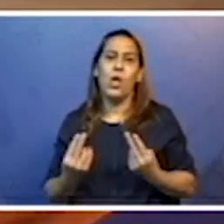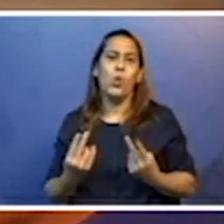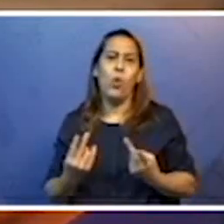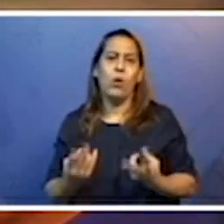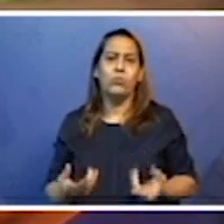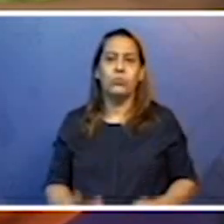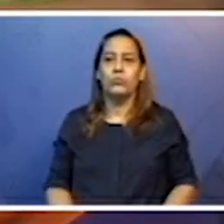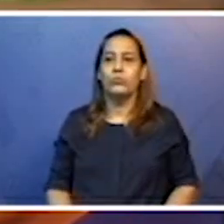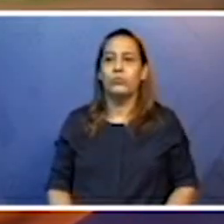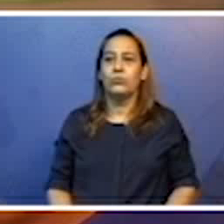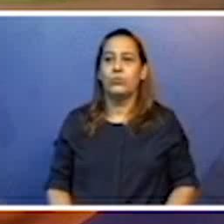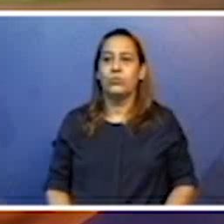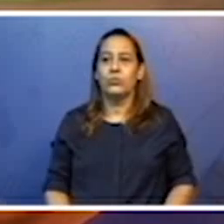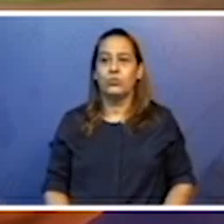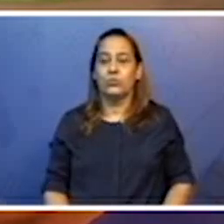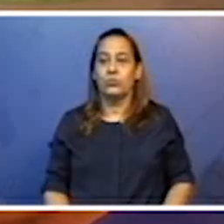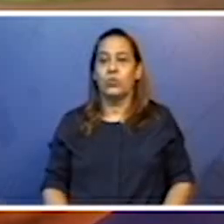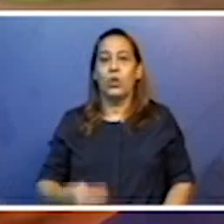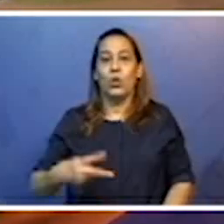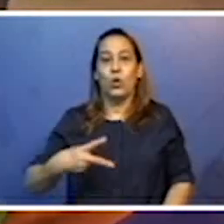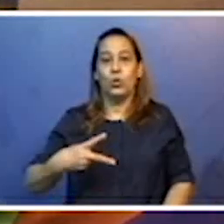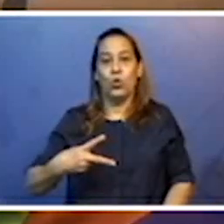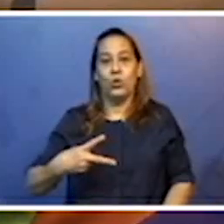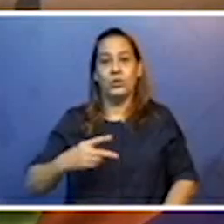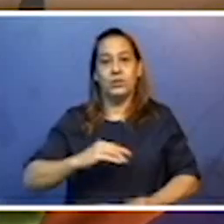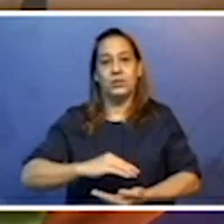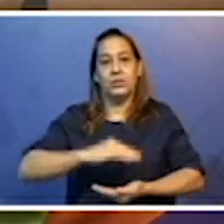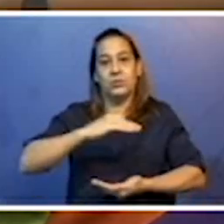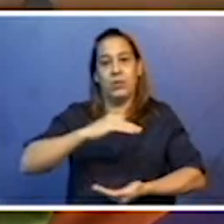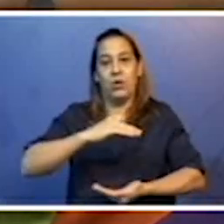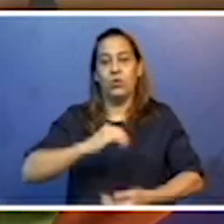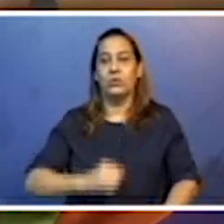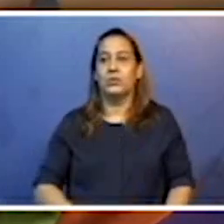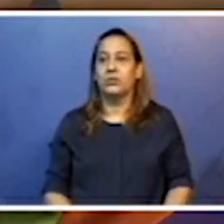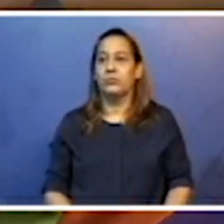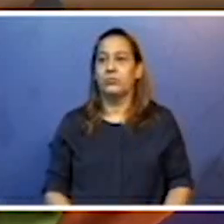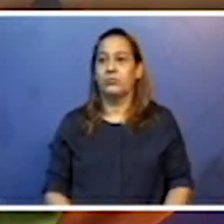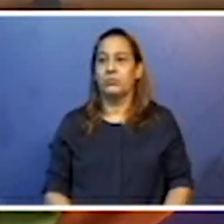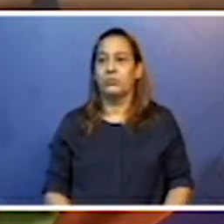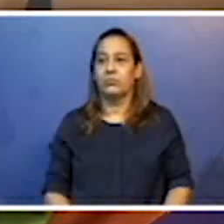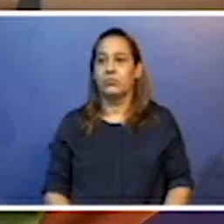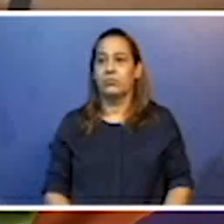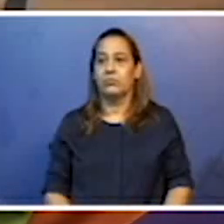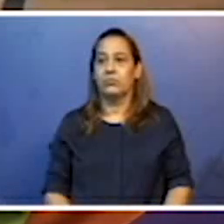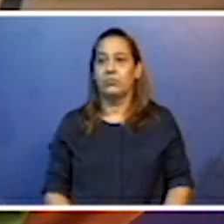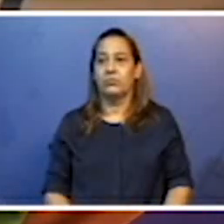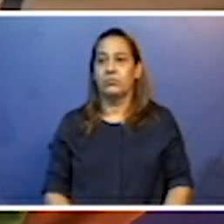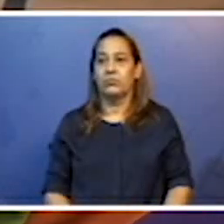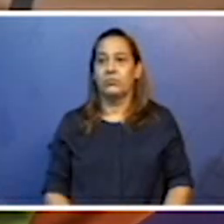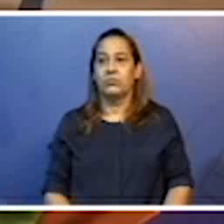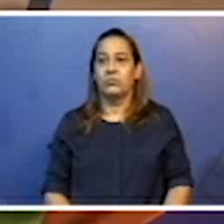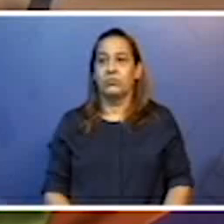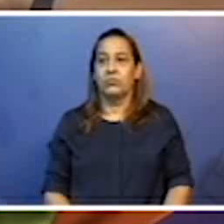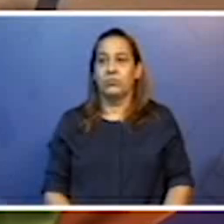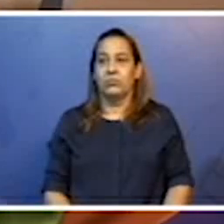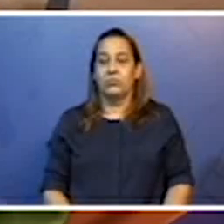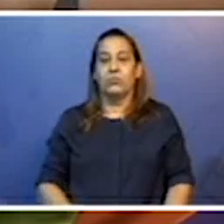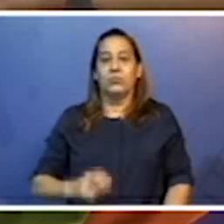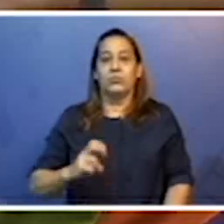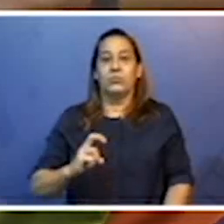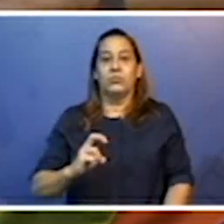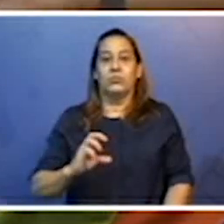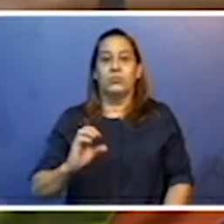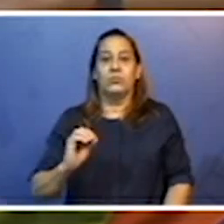coisa, ó. Um pacote de 500 mais outro pacote de 500. Quanto que dá 500 mais